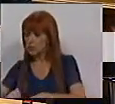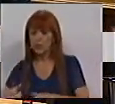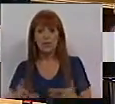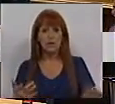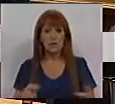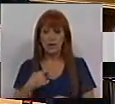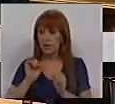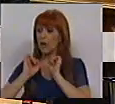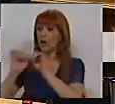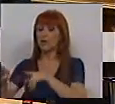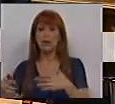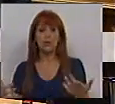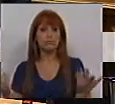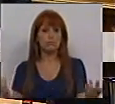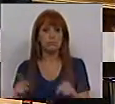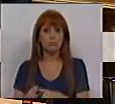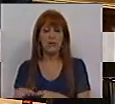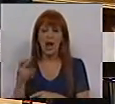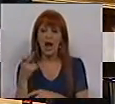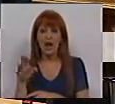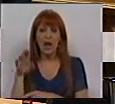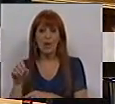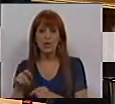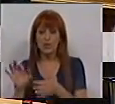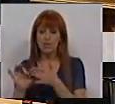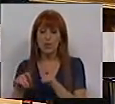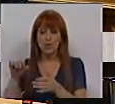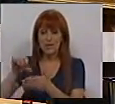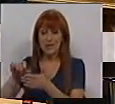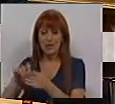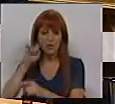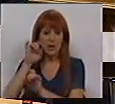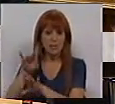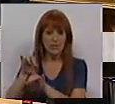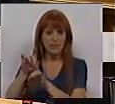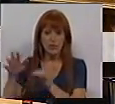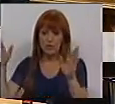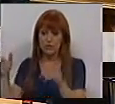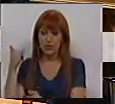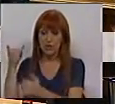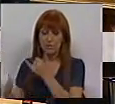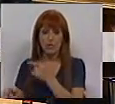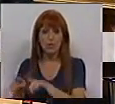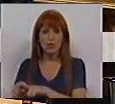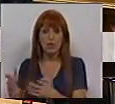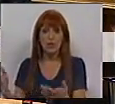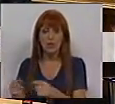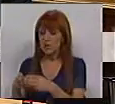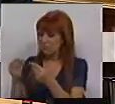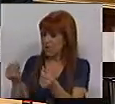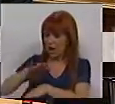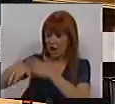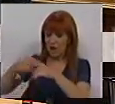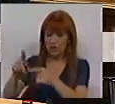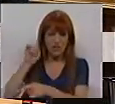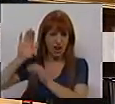e remeteram para as ARS, os componentes centrais da prevenção e da redução de riscos, que ficam